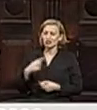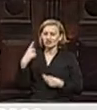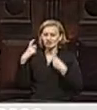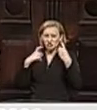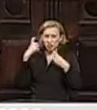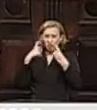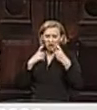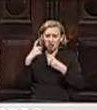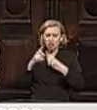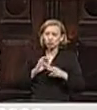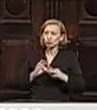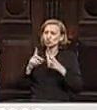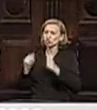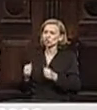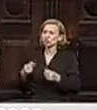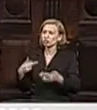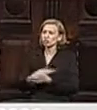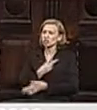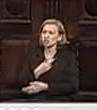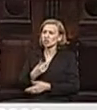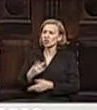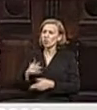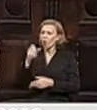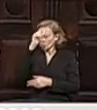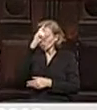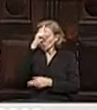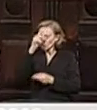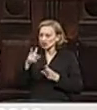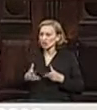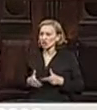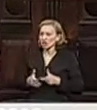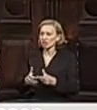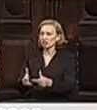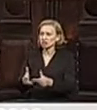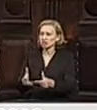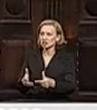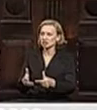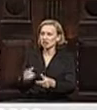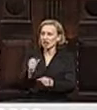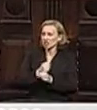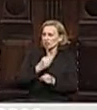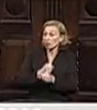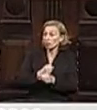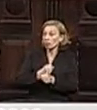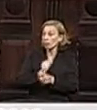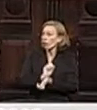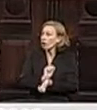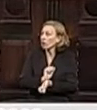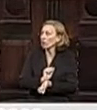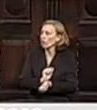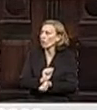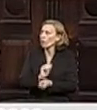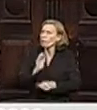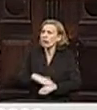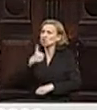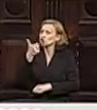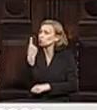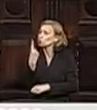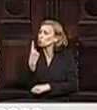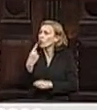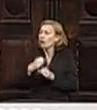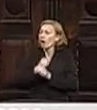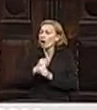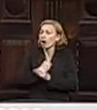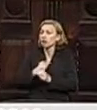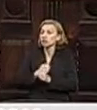do Hospital do Câncer de Nova Friburgo, cujas obras estão paralisadas há mais de um ano,